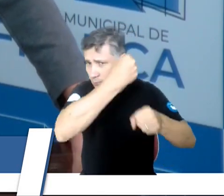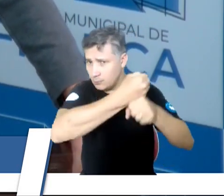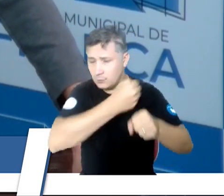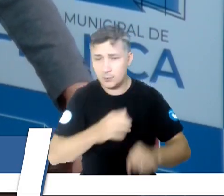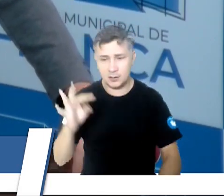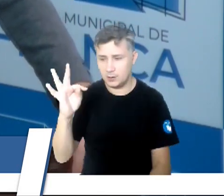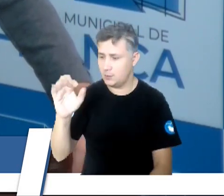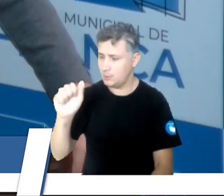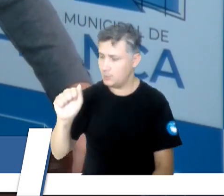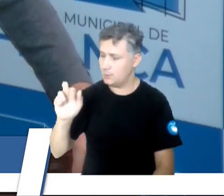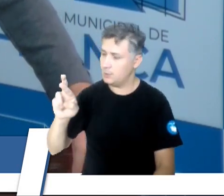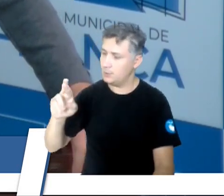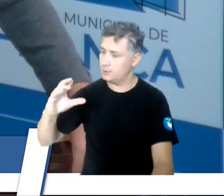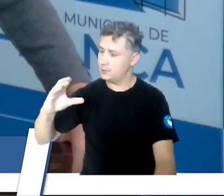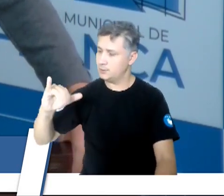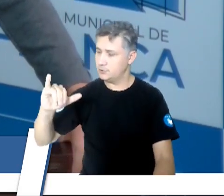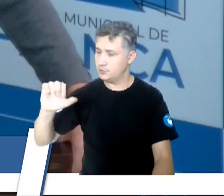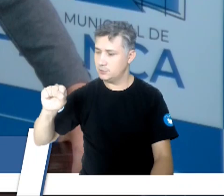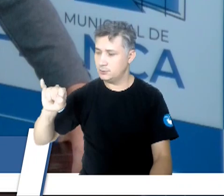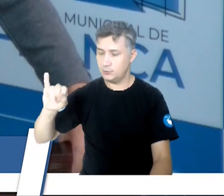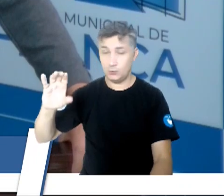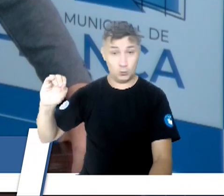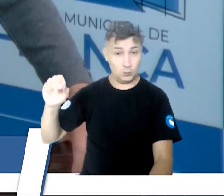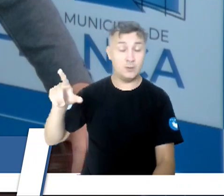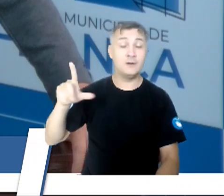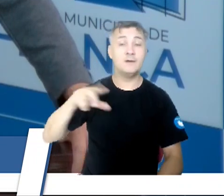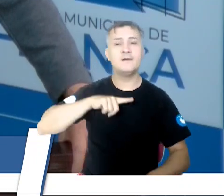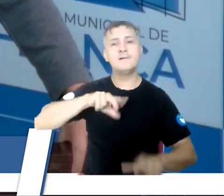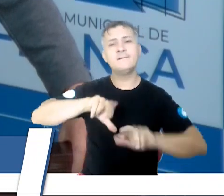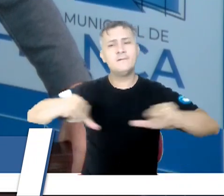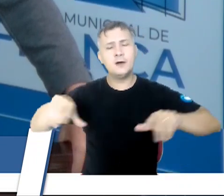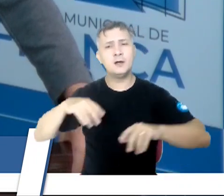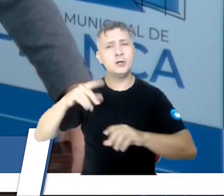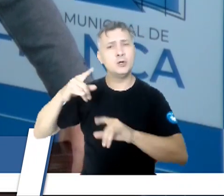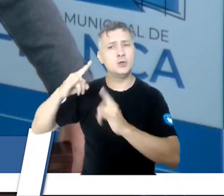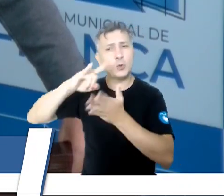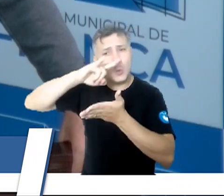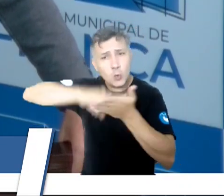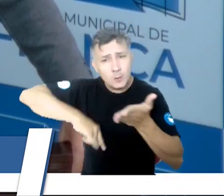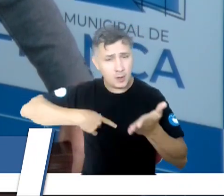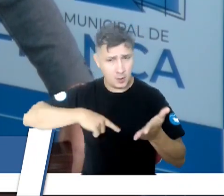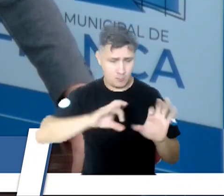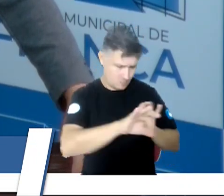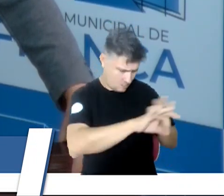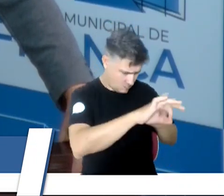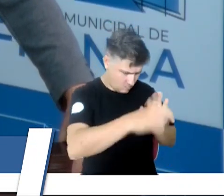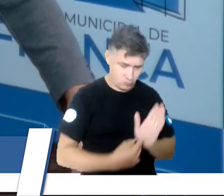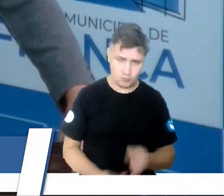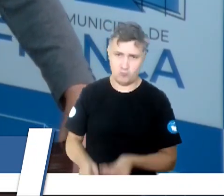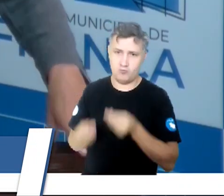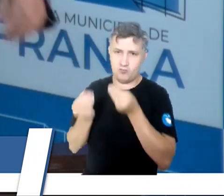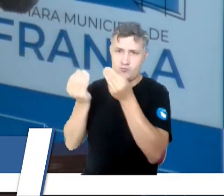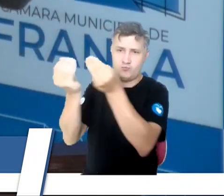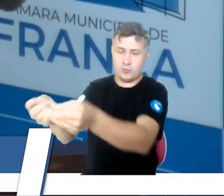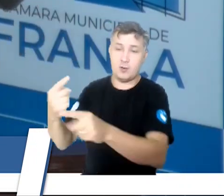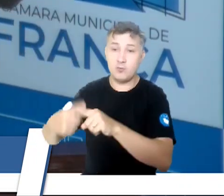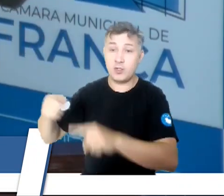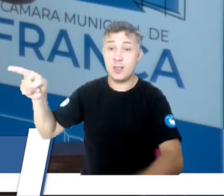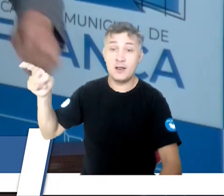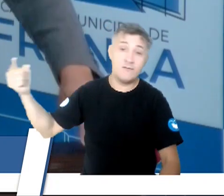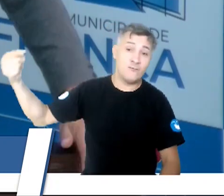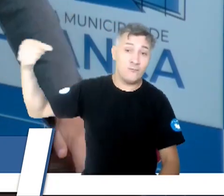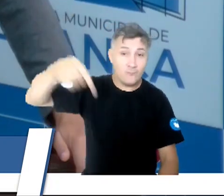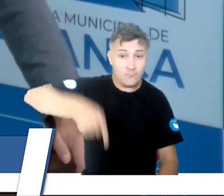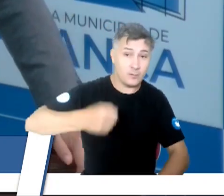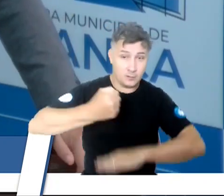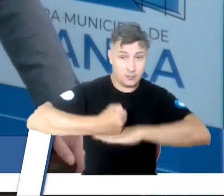vários documentos e vou entregá-lo pessoalmente, porque ele está vindo a Franca, e